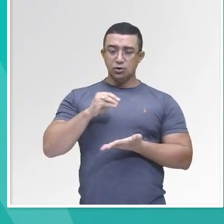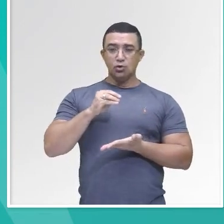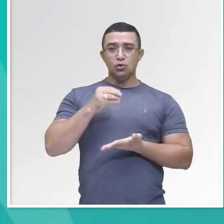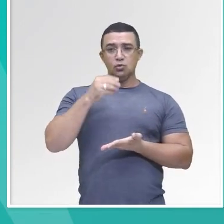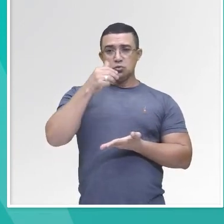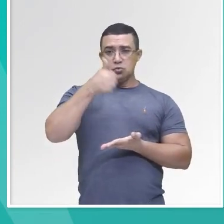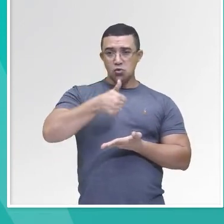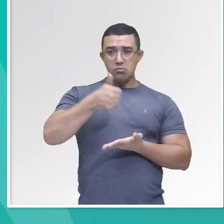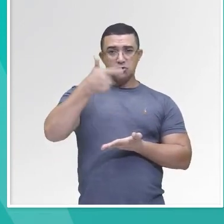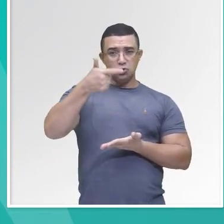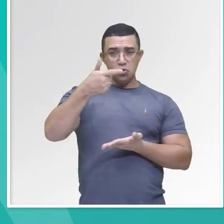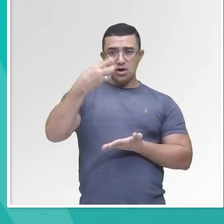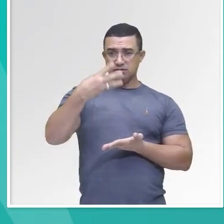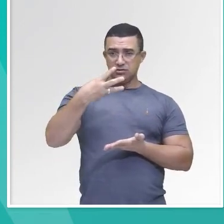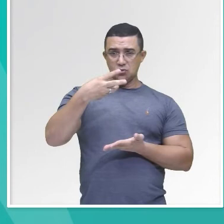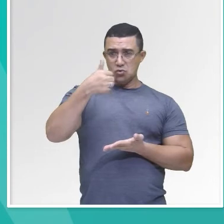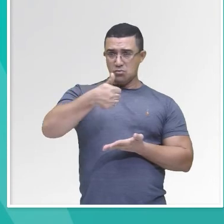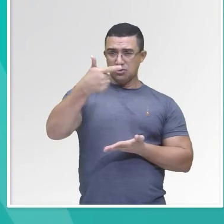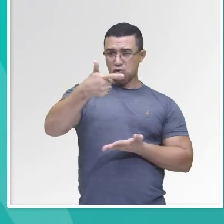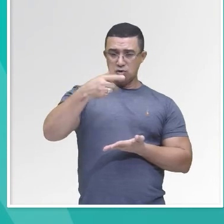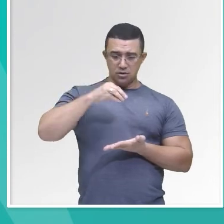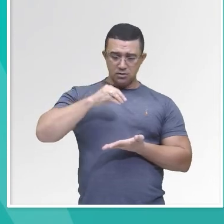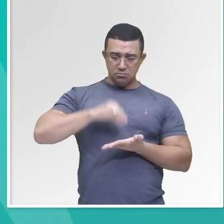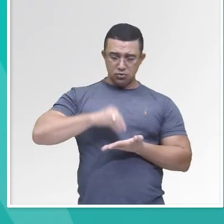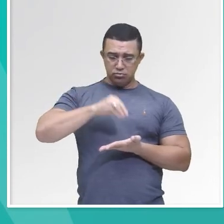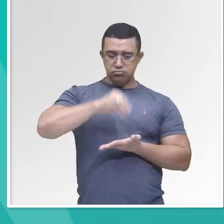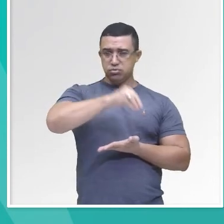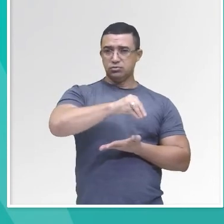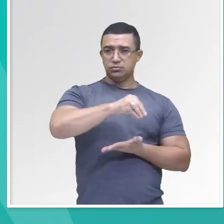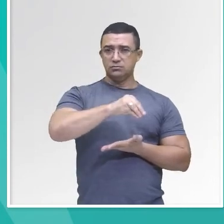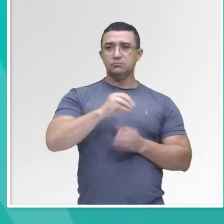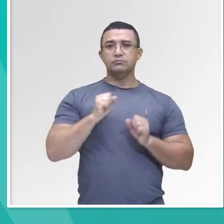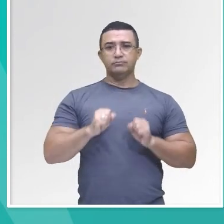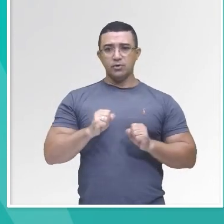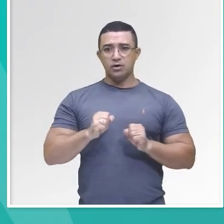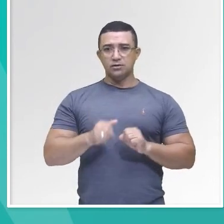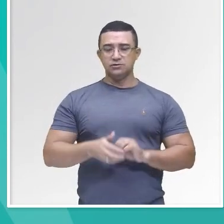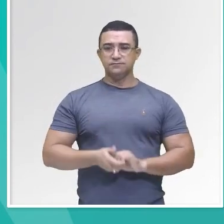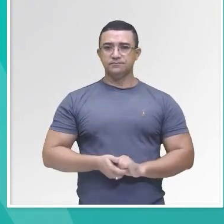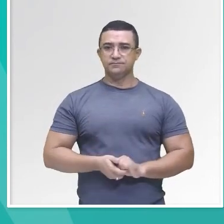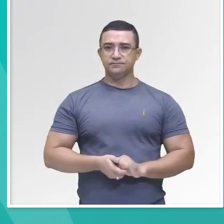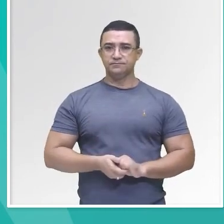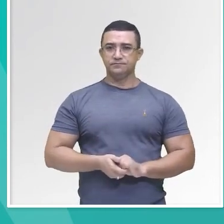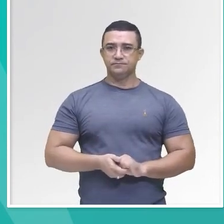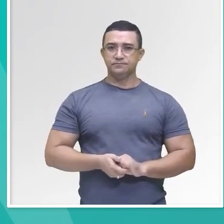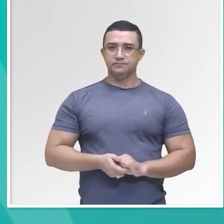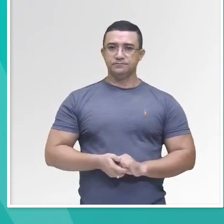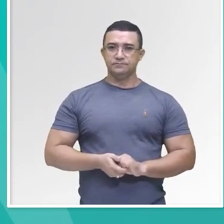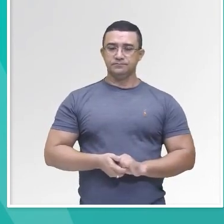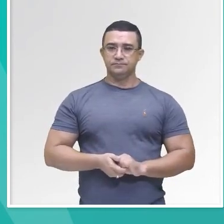duas casas à frente na sua primeira jogada, tá?